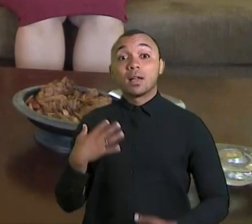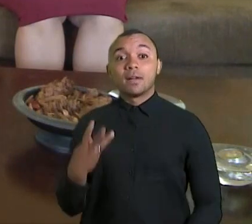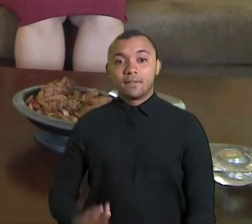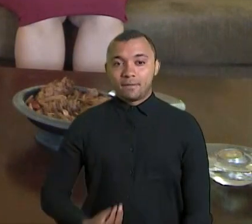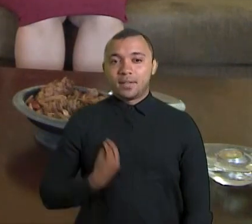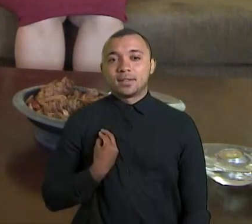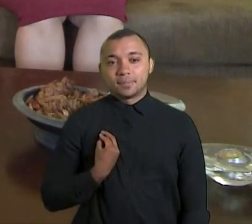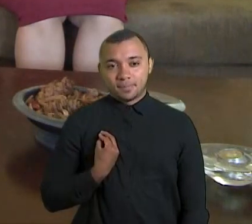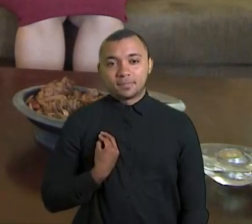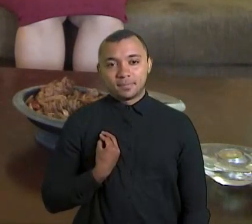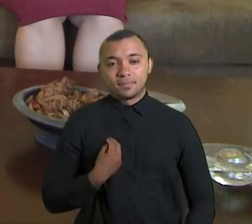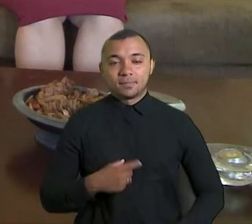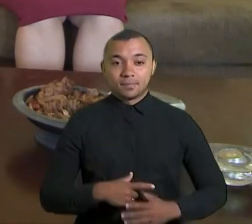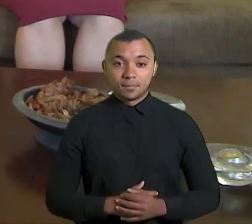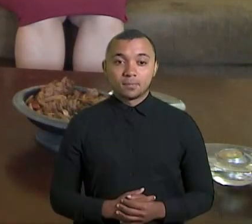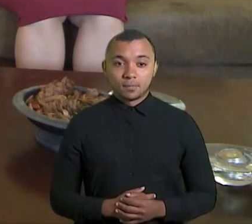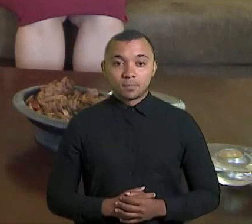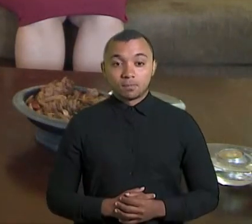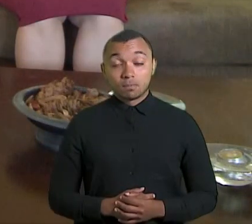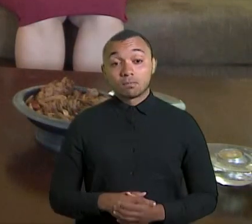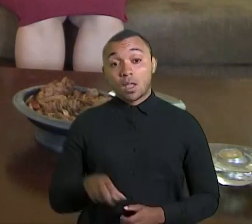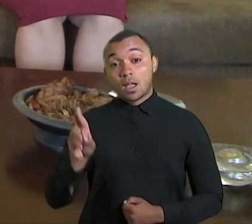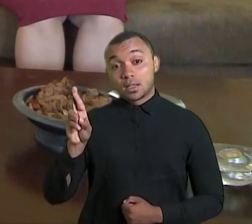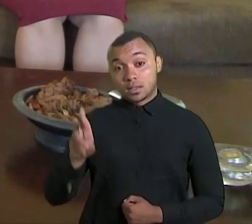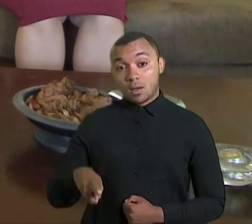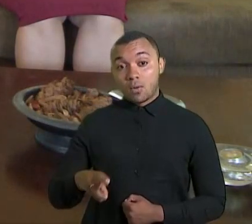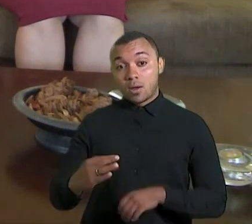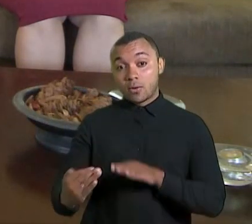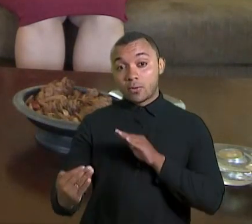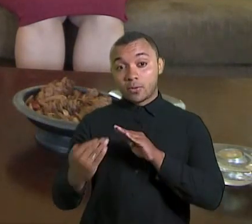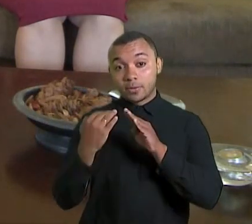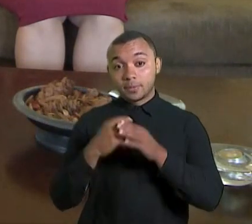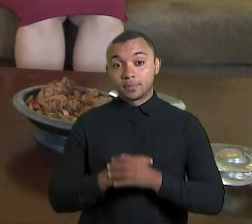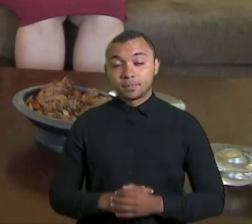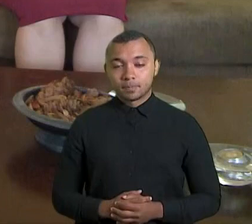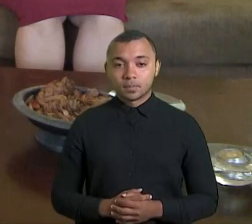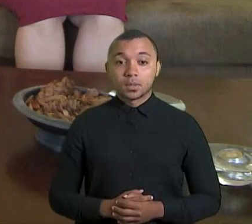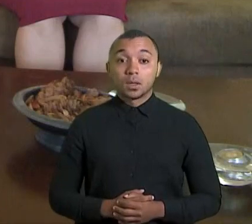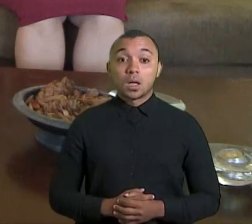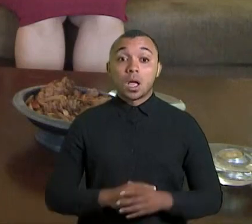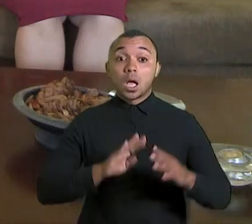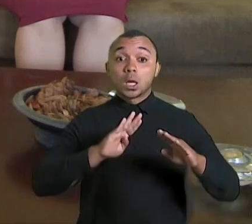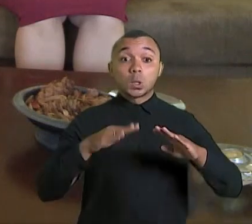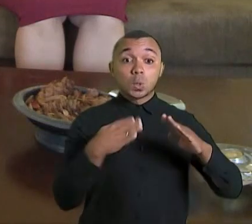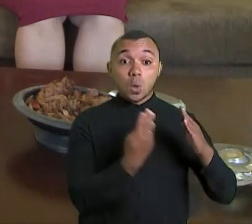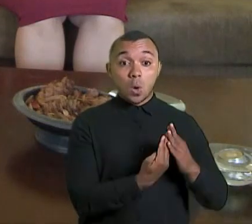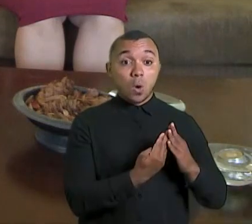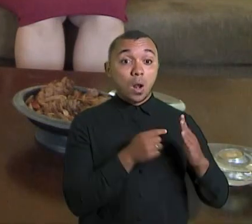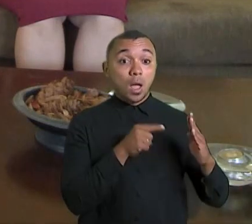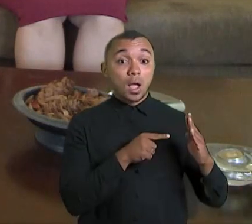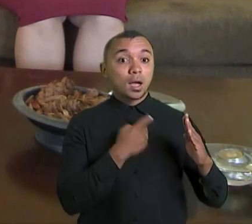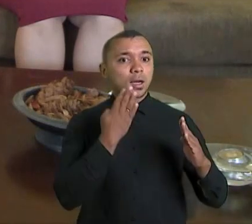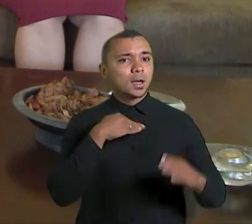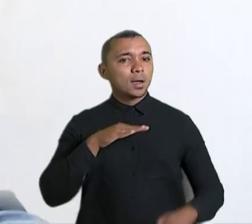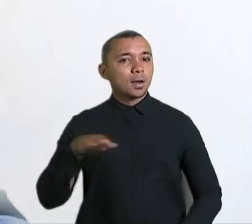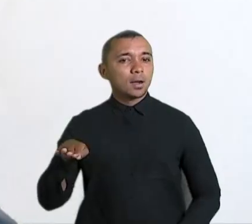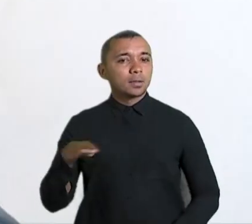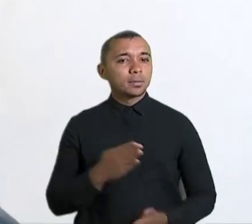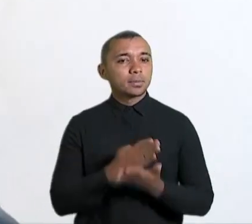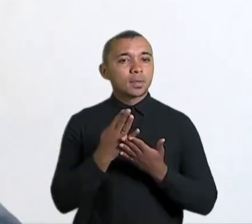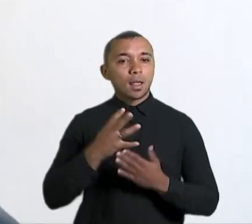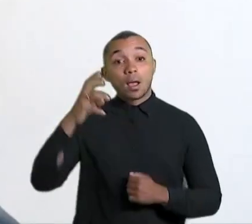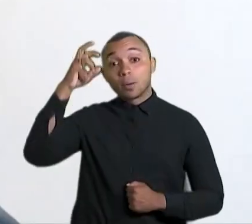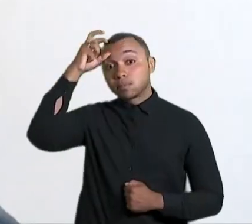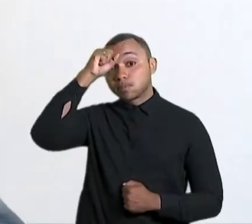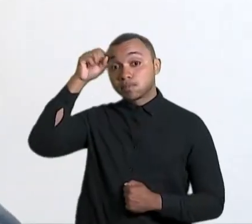eles. Isso. Irania, a criança na escola, ela está num processo de formação